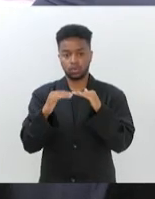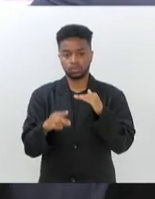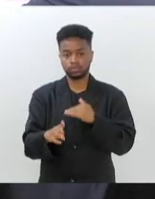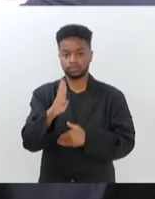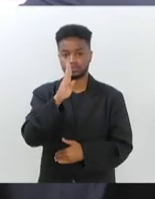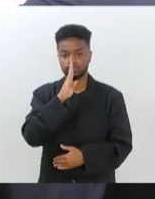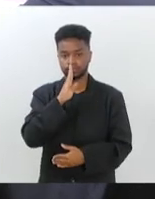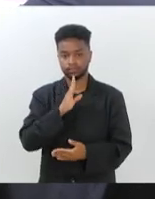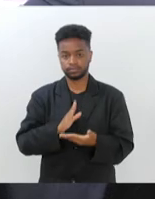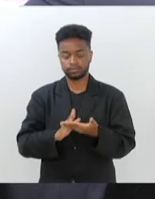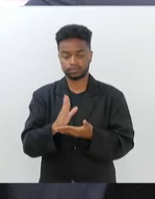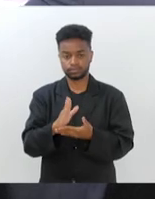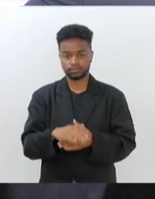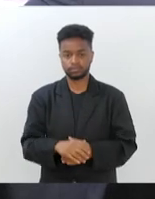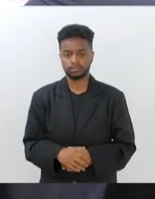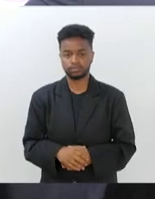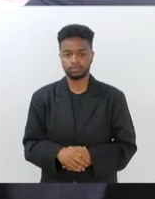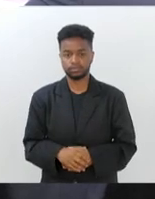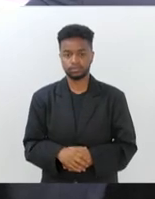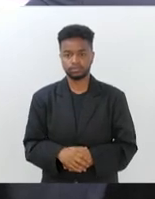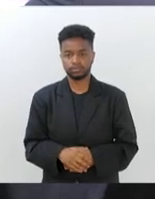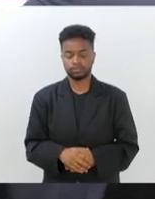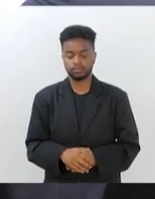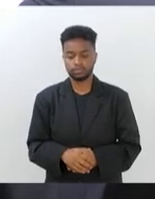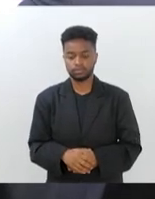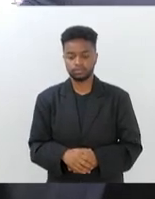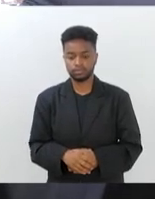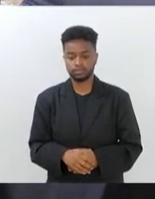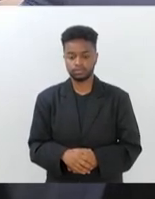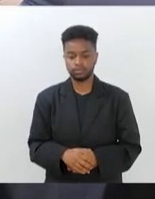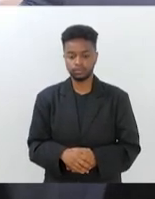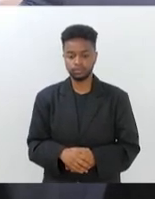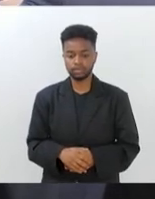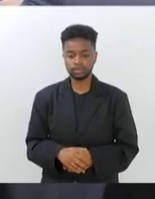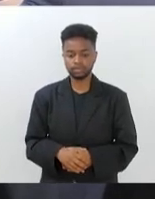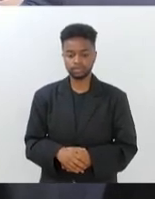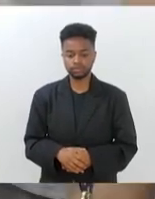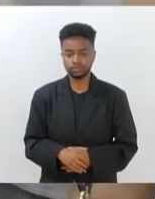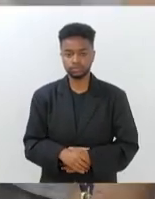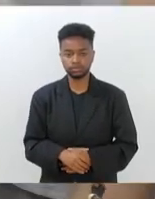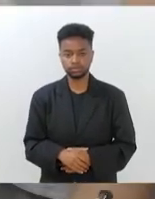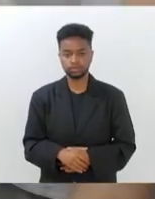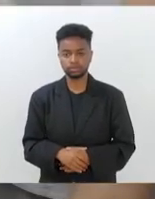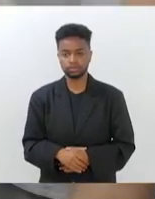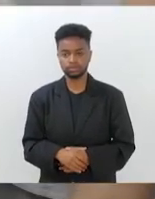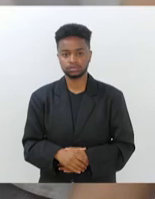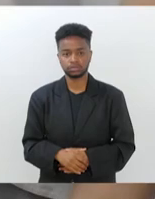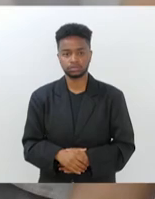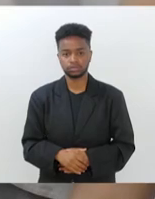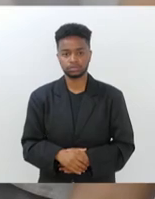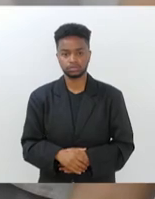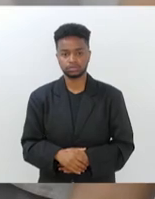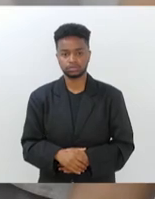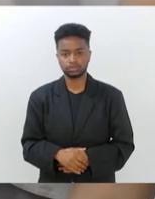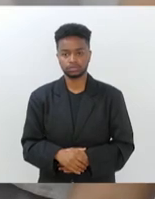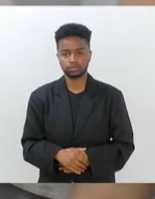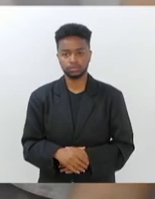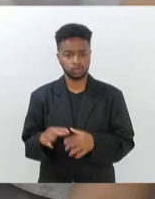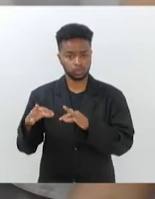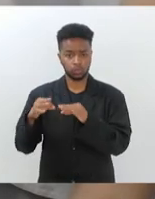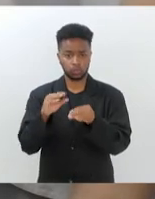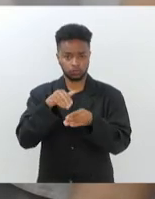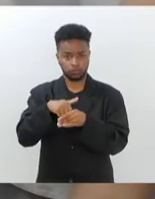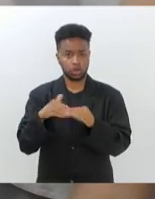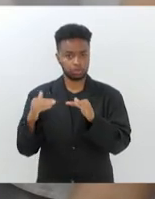permaneçam Como estão aprovado Então vamos dar sequência à nossa pauta seis votos né todos os votos